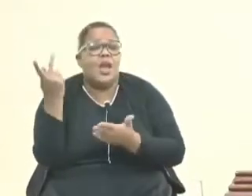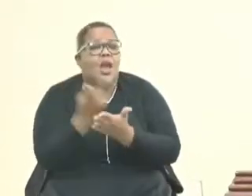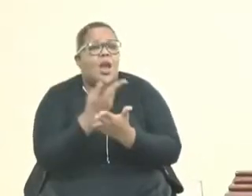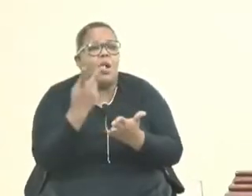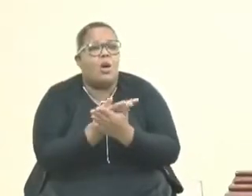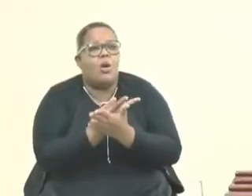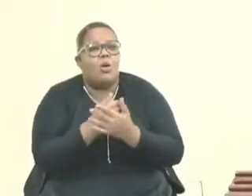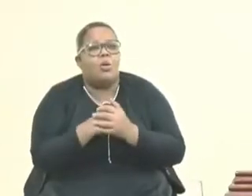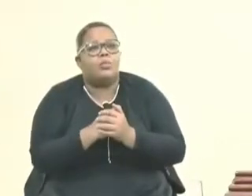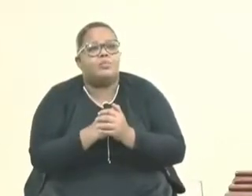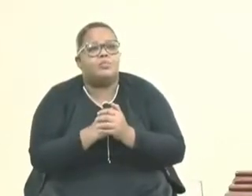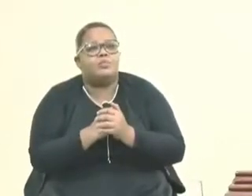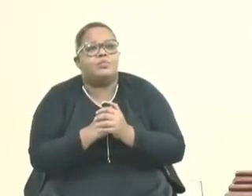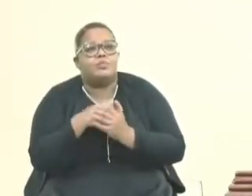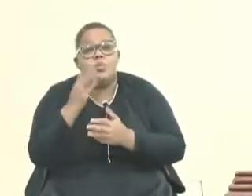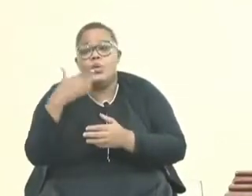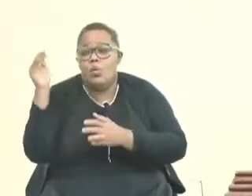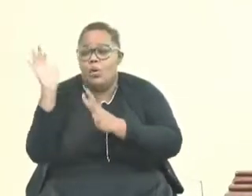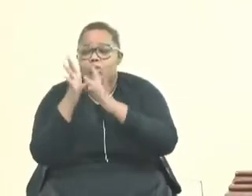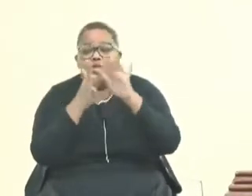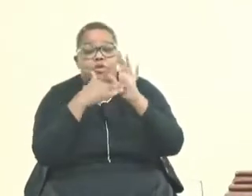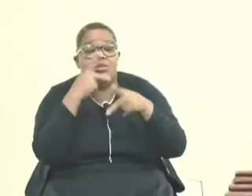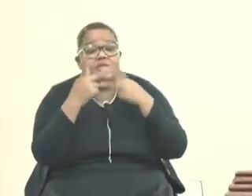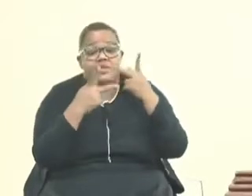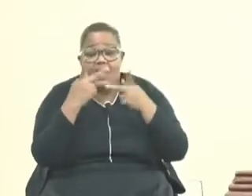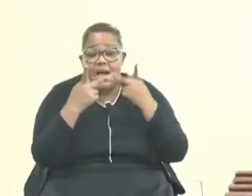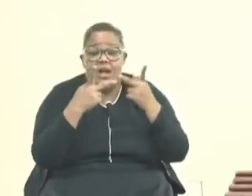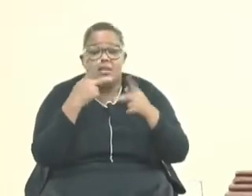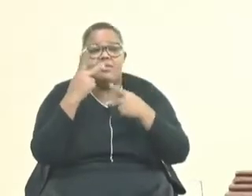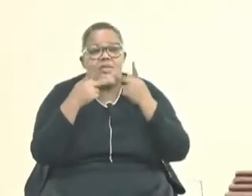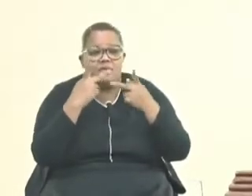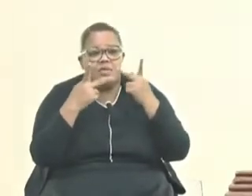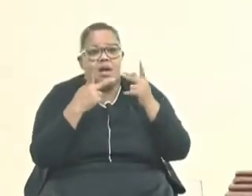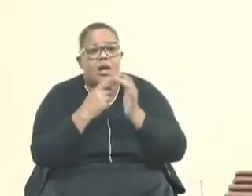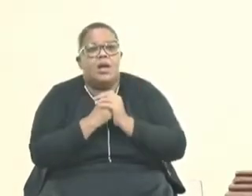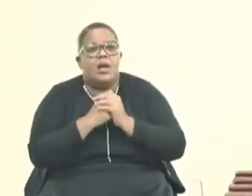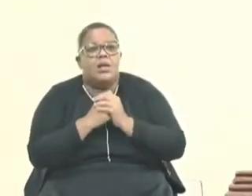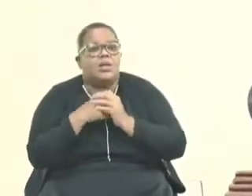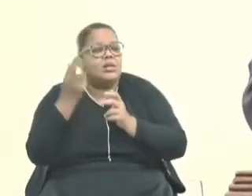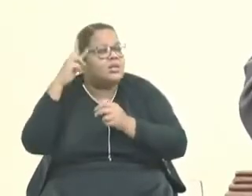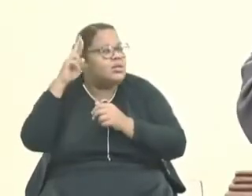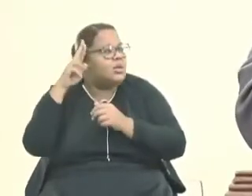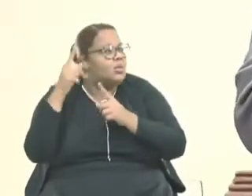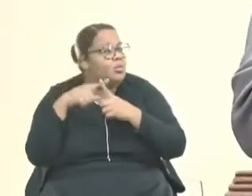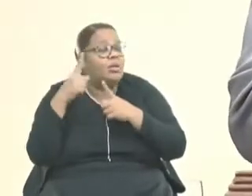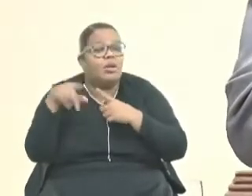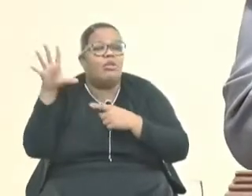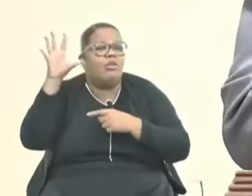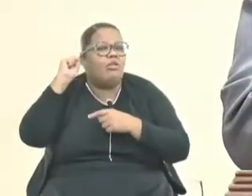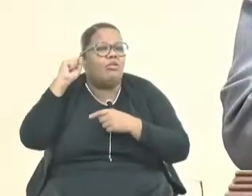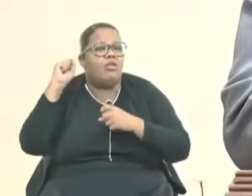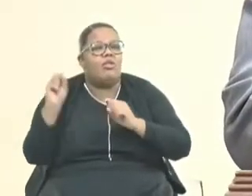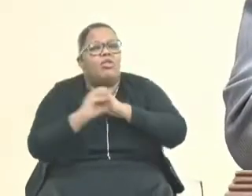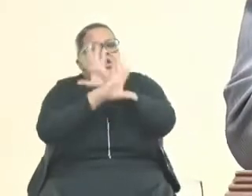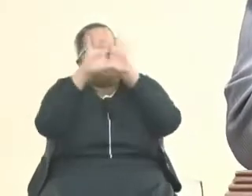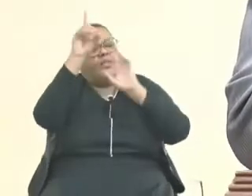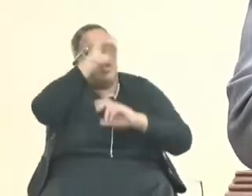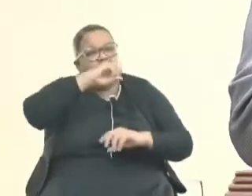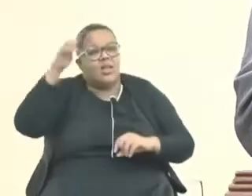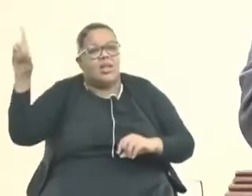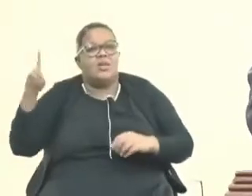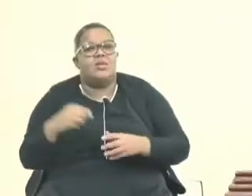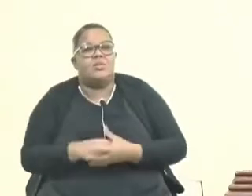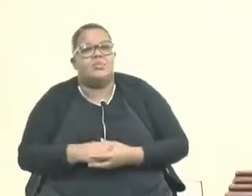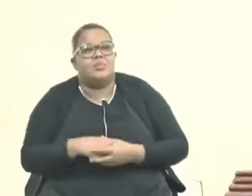senhor falar de novo diga fala Senhor porque o teu servo ouve você pode glorificar o nome do senhor